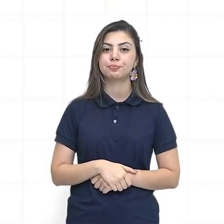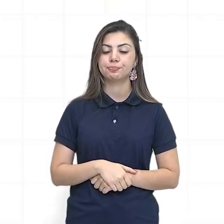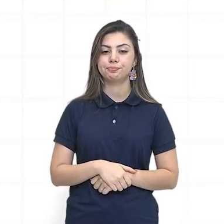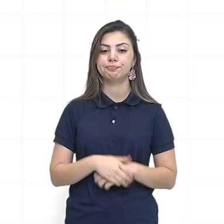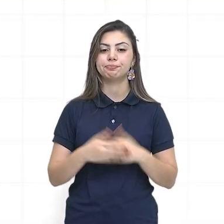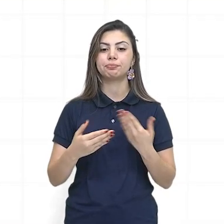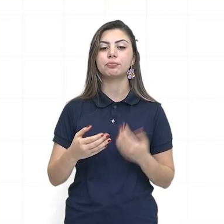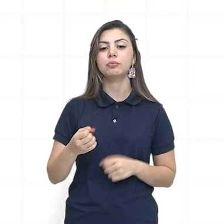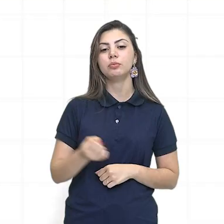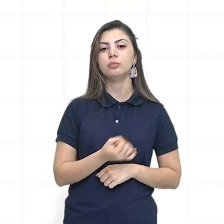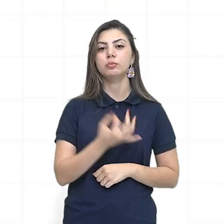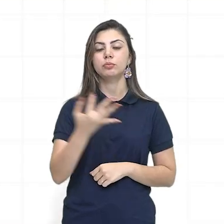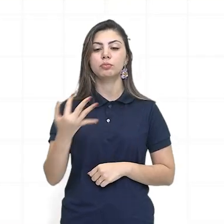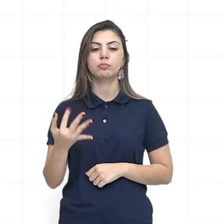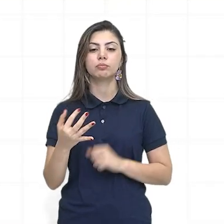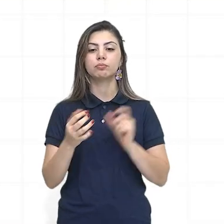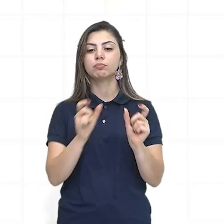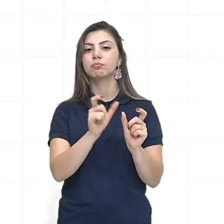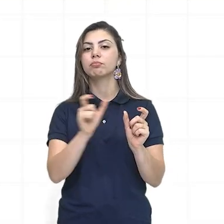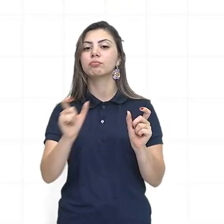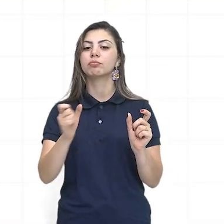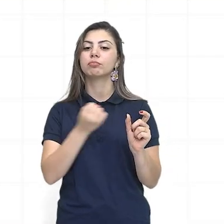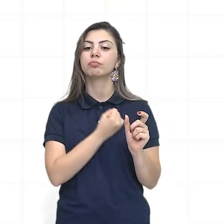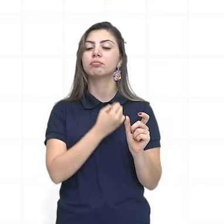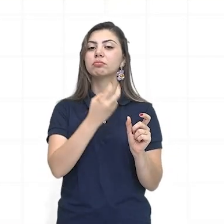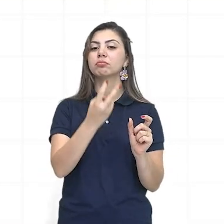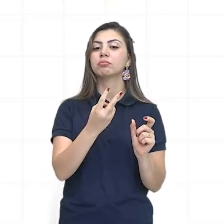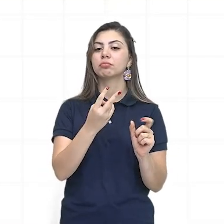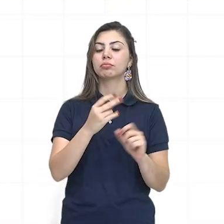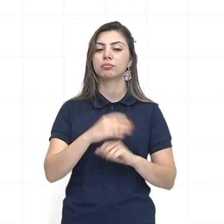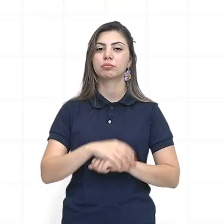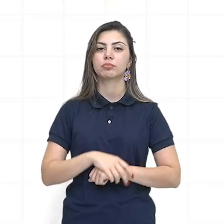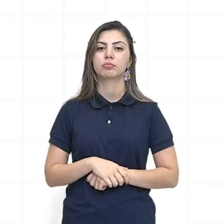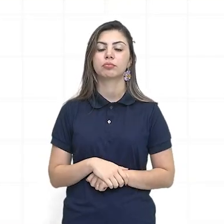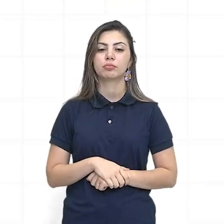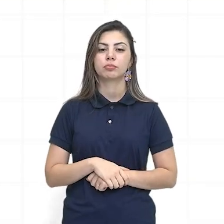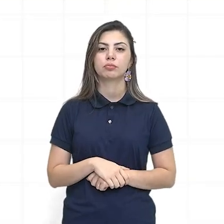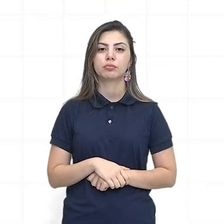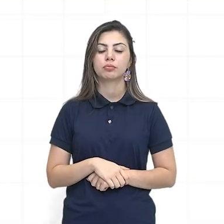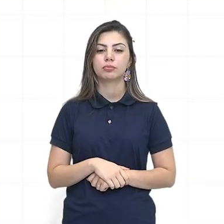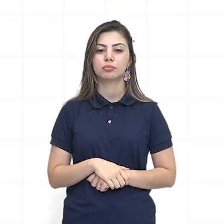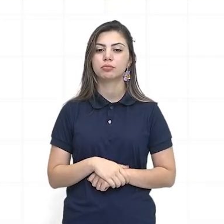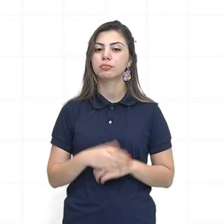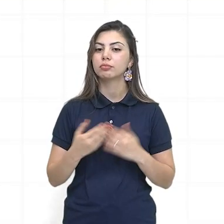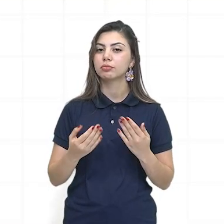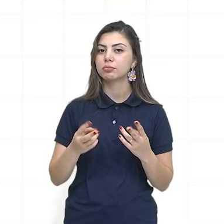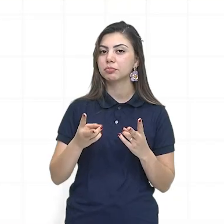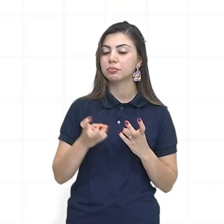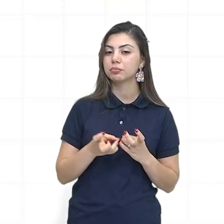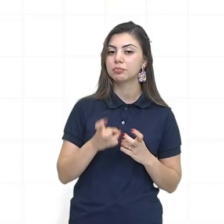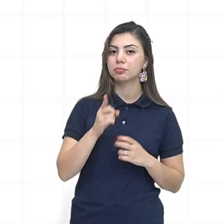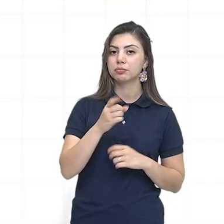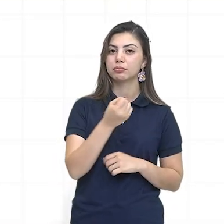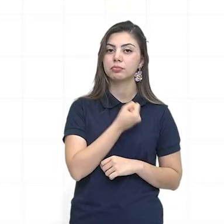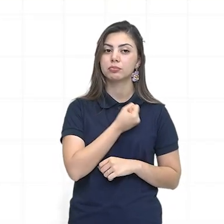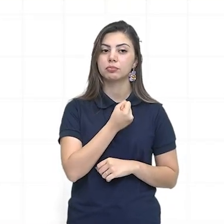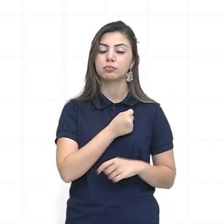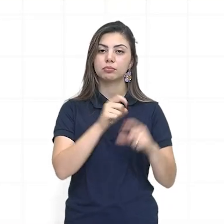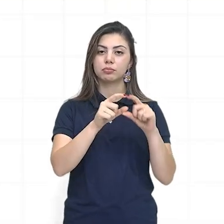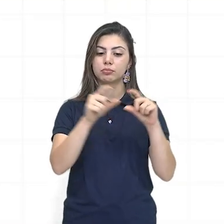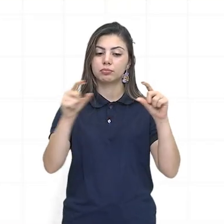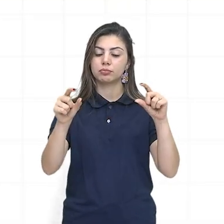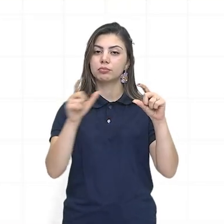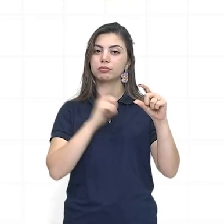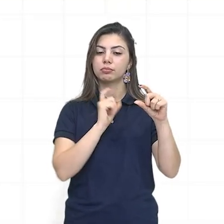E quantas unidades tem o algarismo 2? Então, ó, observe que cada um